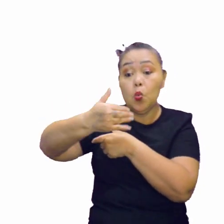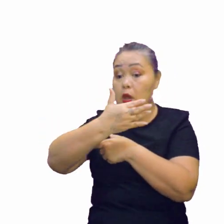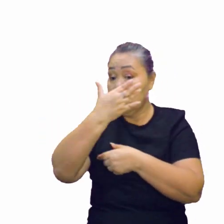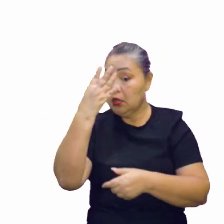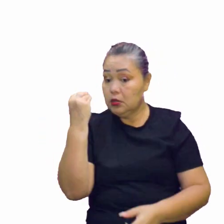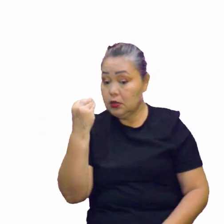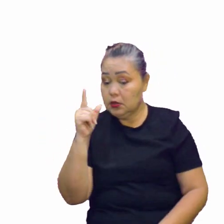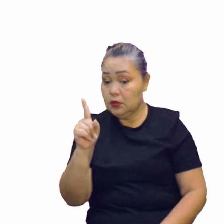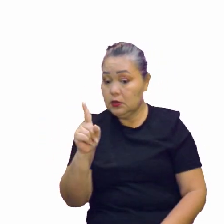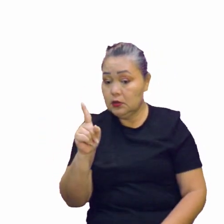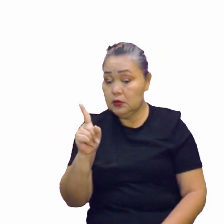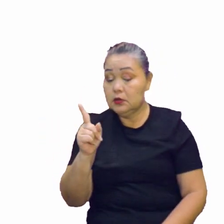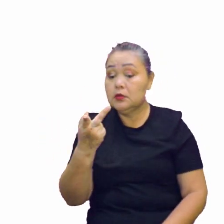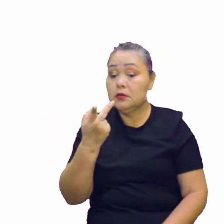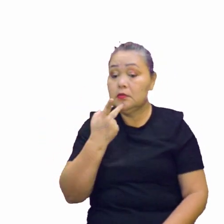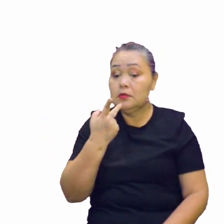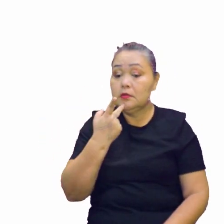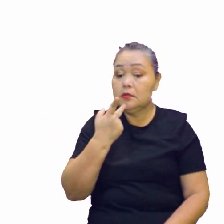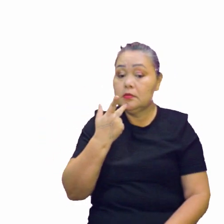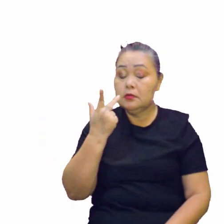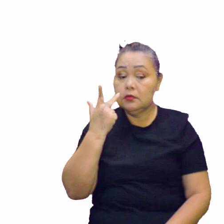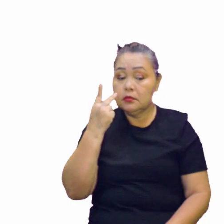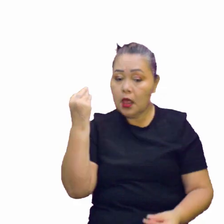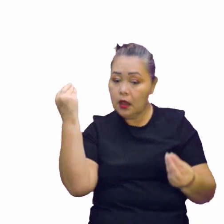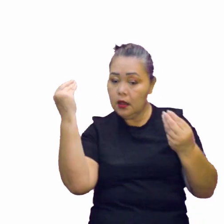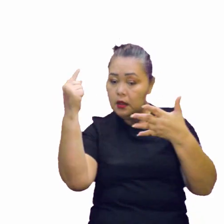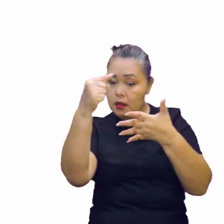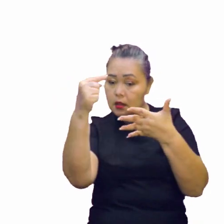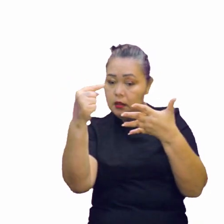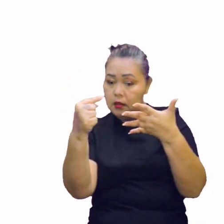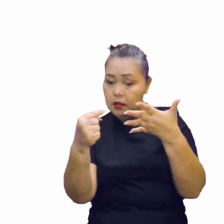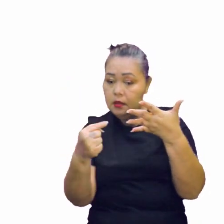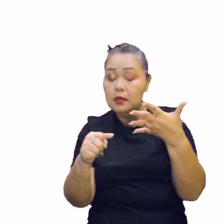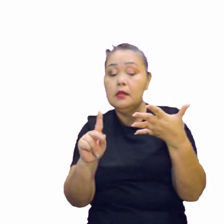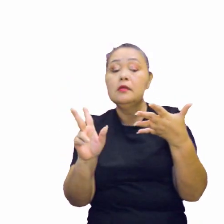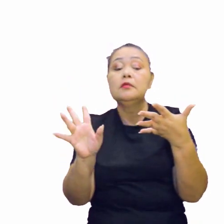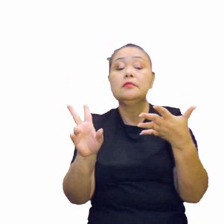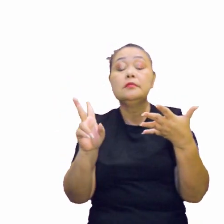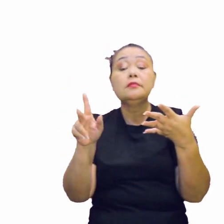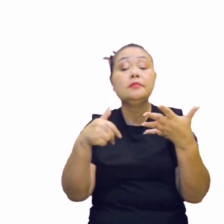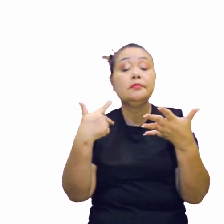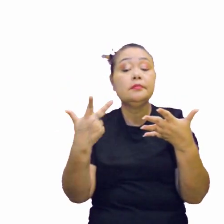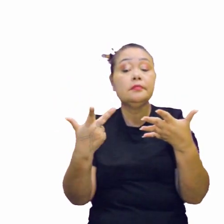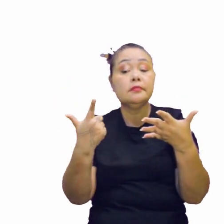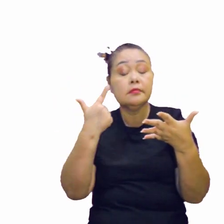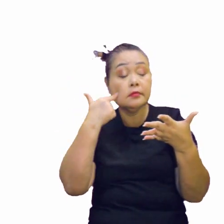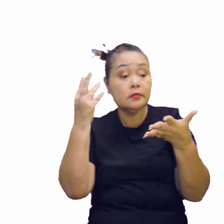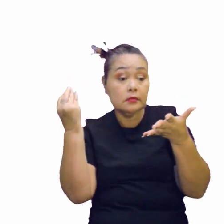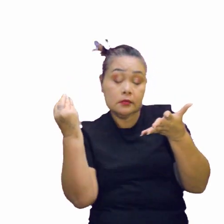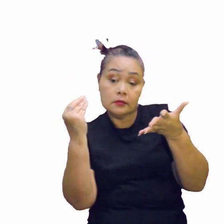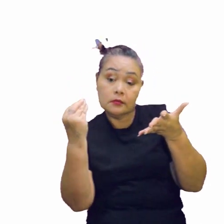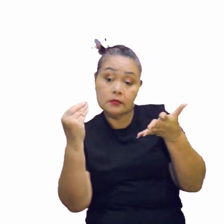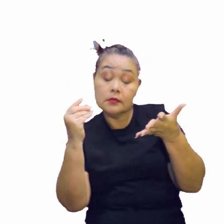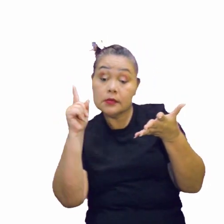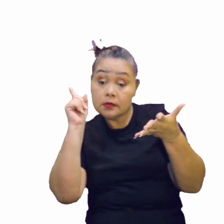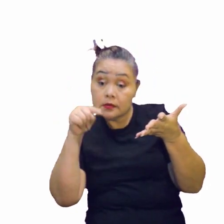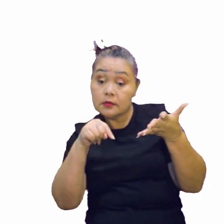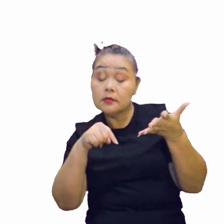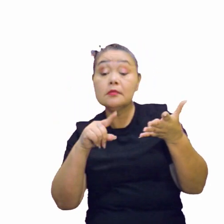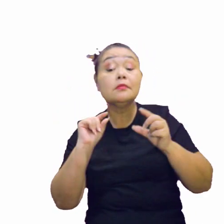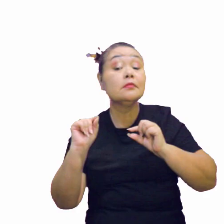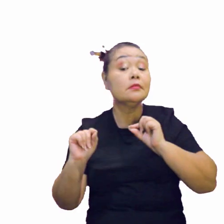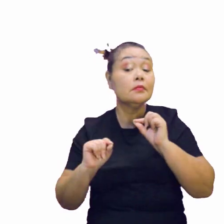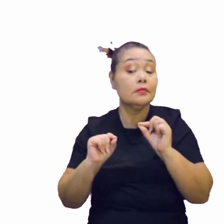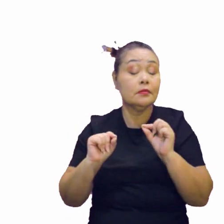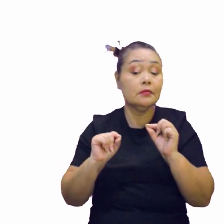gente está fazendo essas preposições, quando nós estamos fazendo os levantamentos, é para atender o quê?